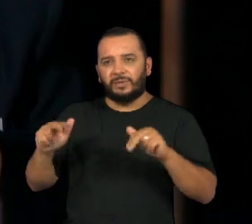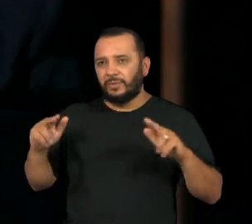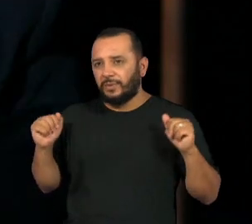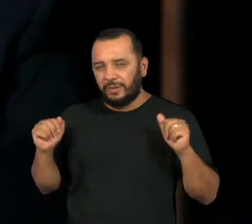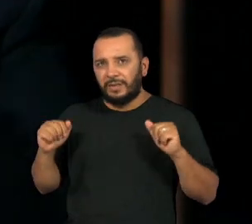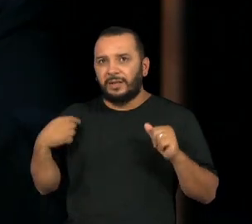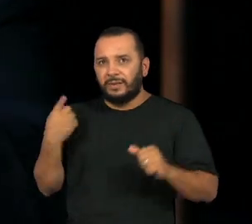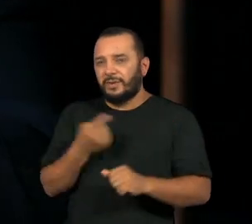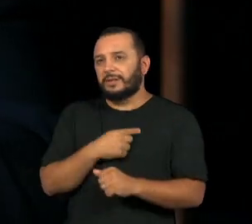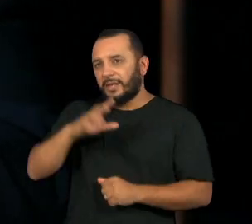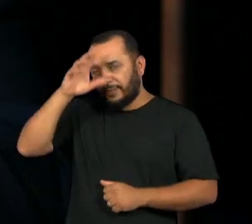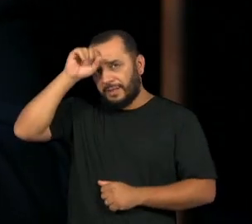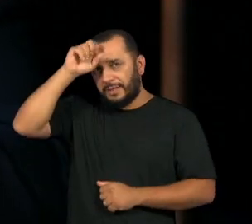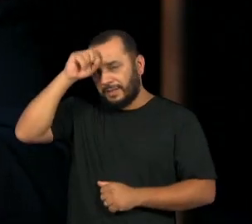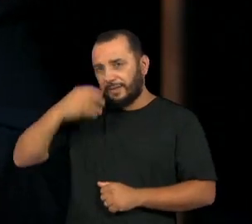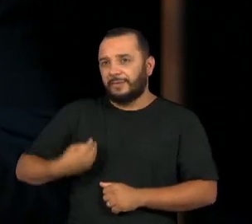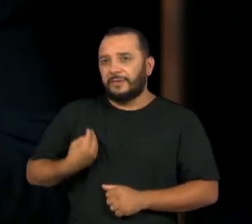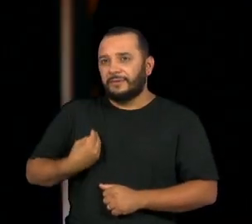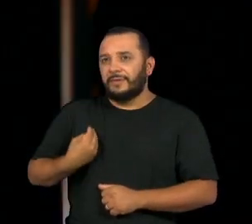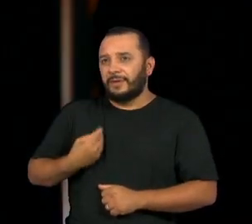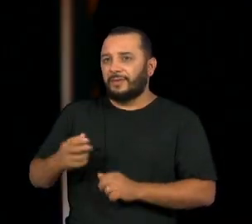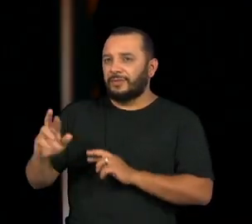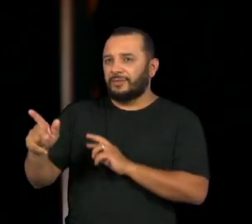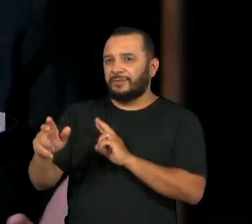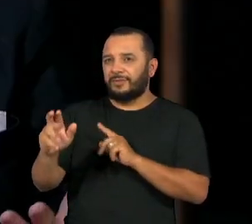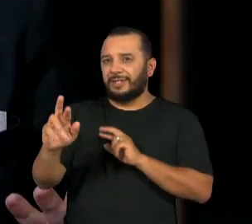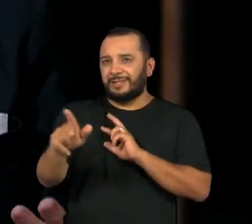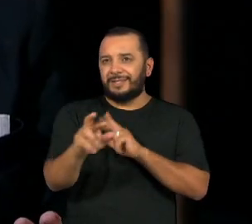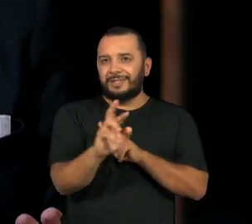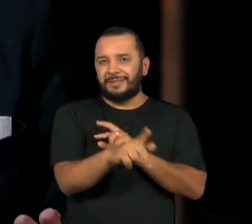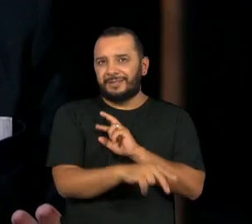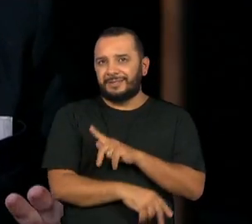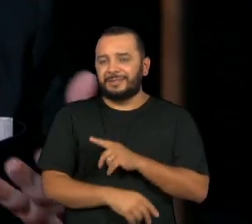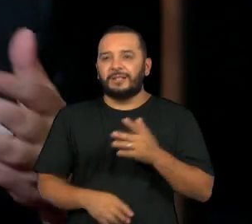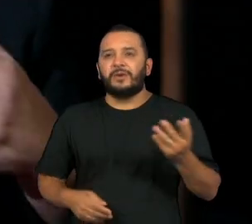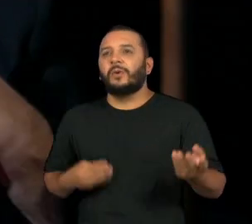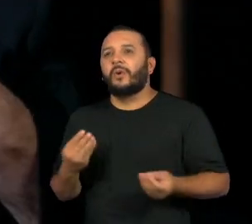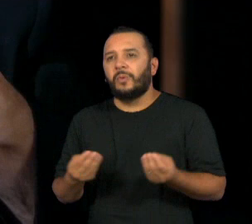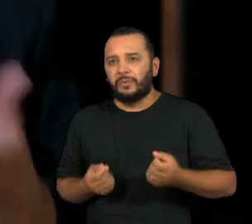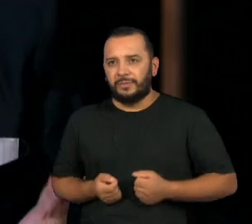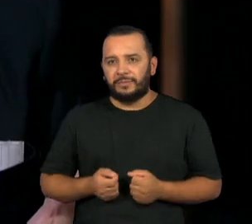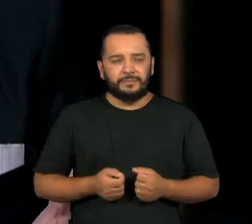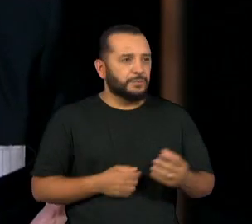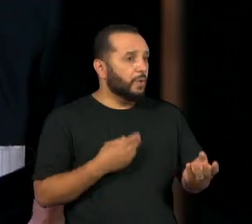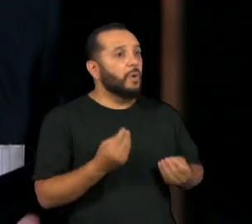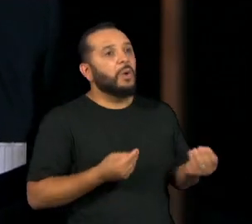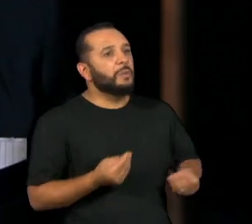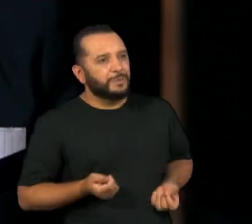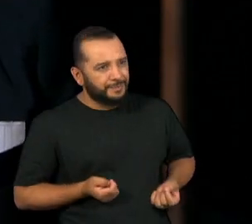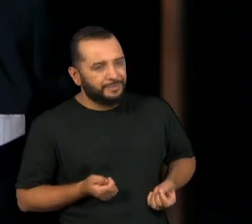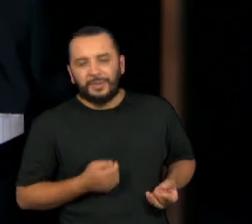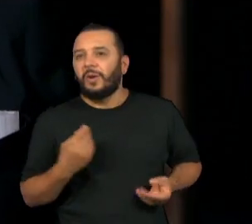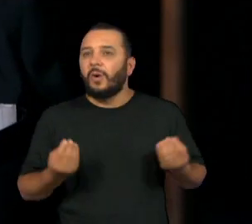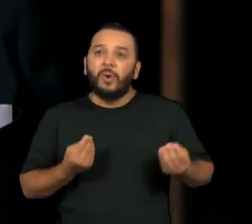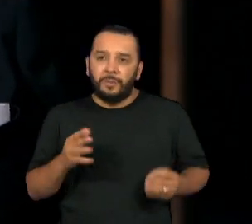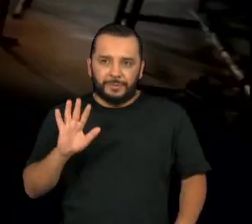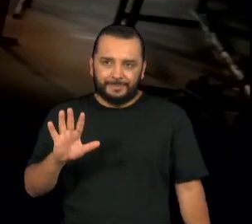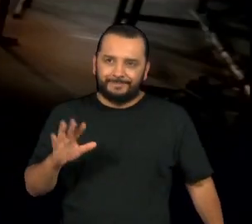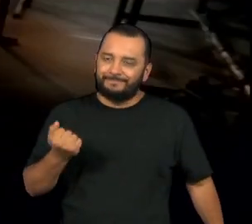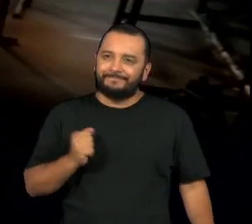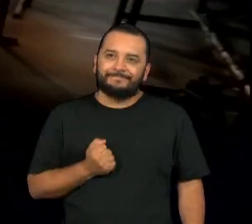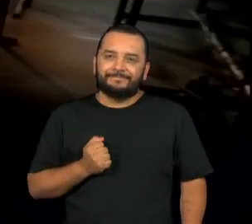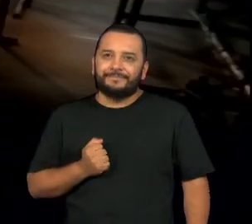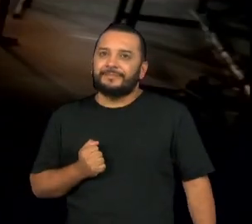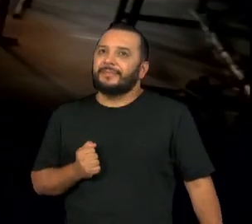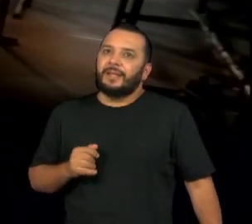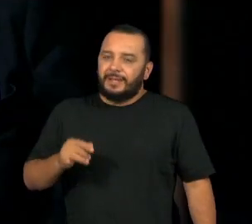tem que aprender a viver na incompatibilidade. Como? Então. Como? Viver na incompatibilidade, cara, por